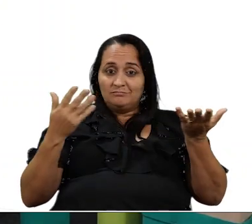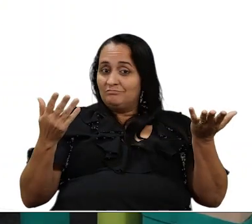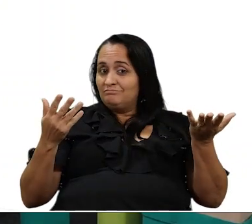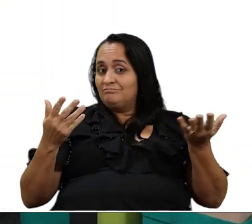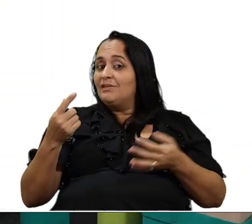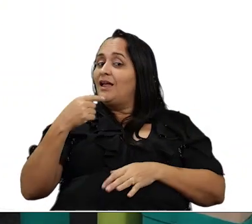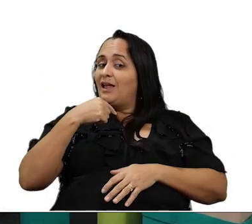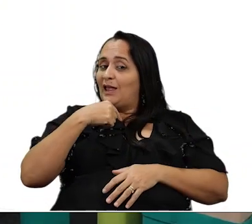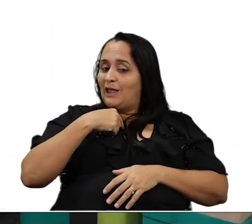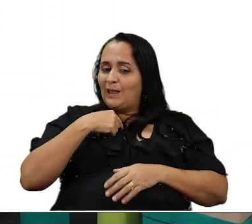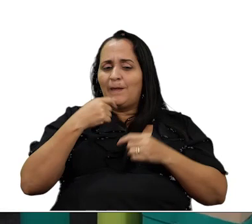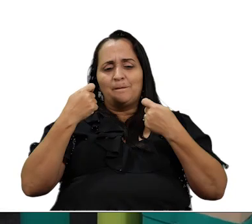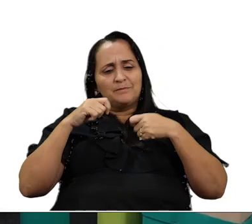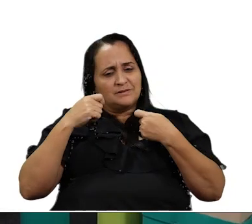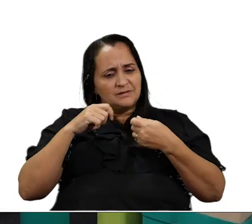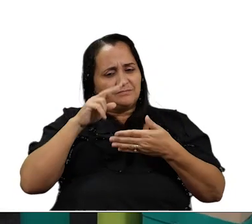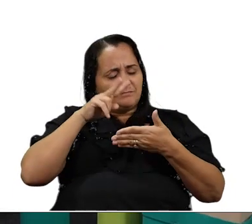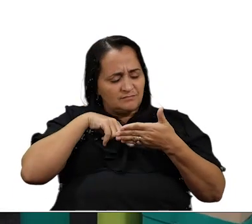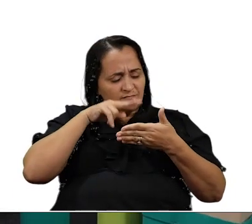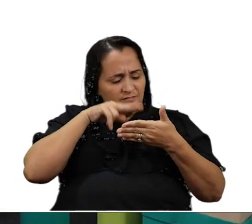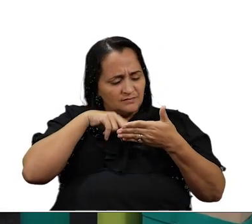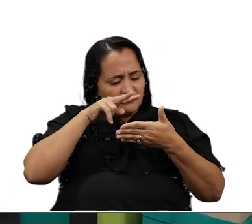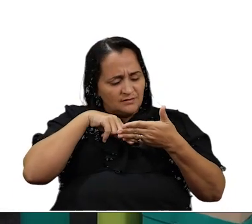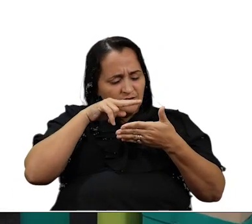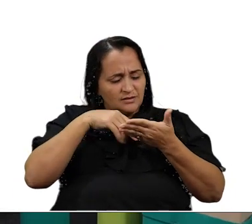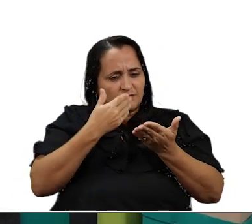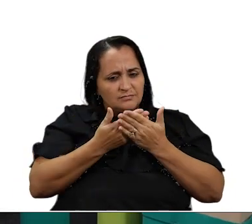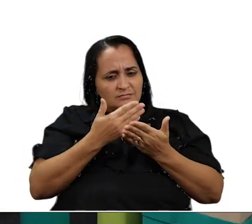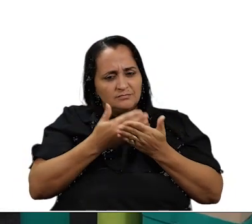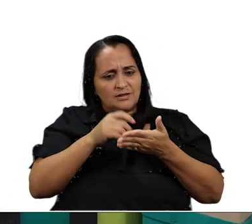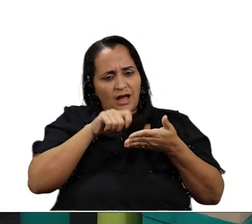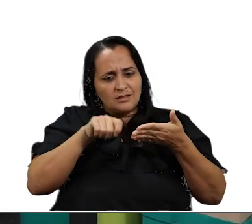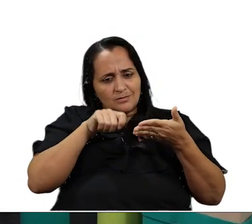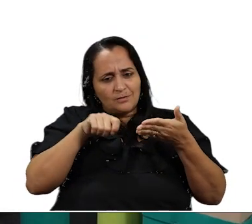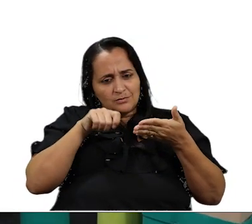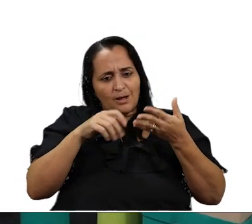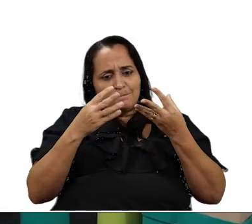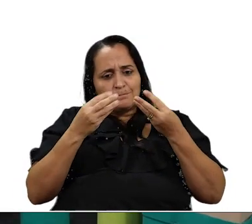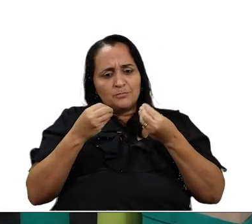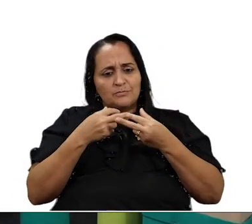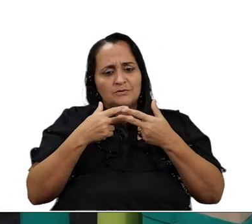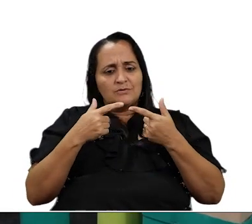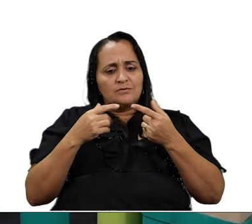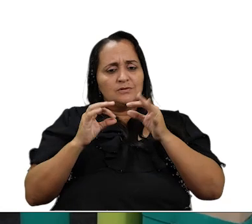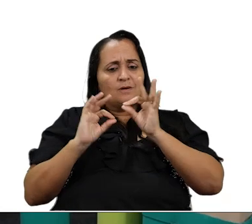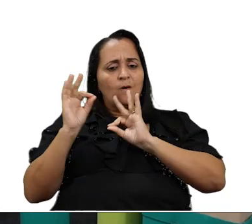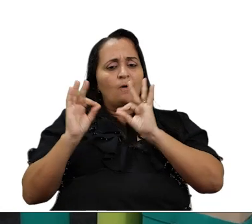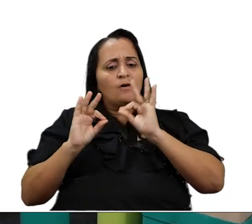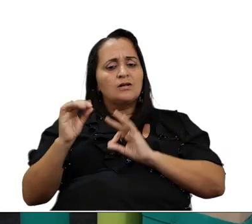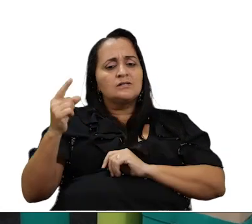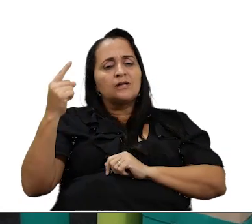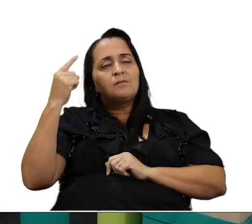que ler um monte de coisa, anotar muitas coisas para organizar o pensamento, para poder explicar